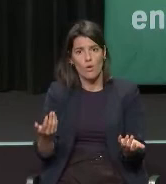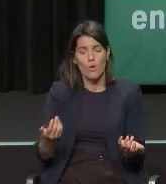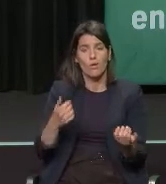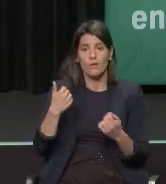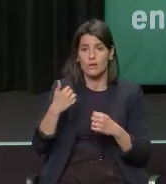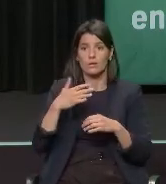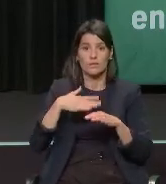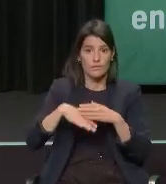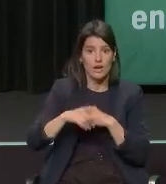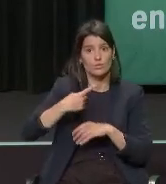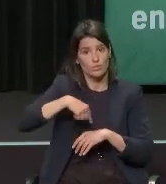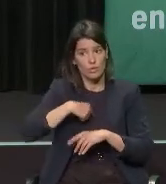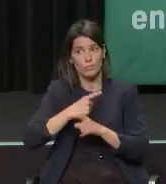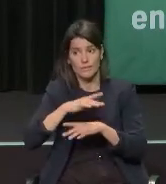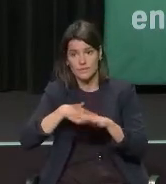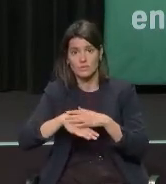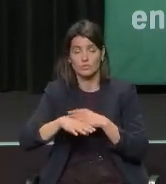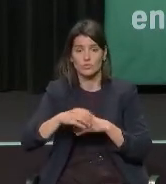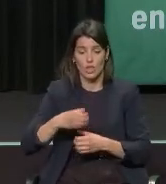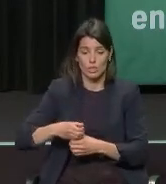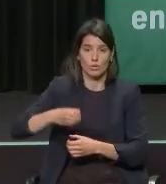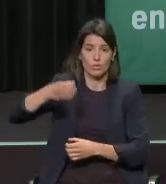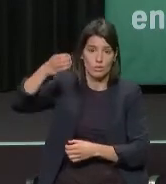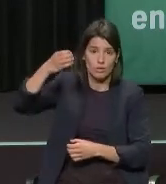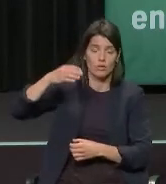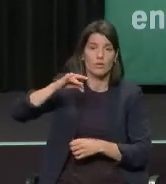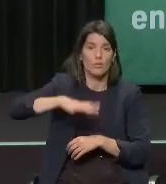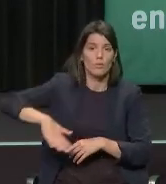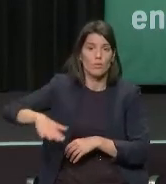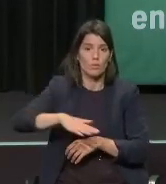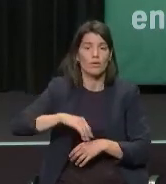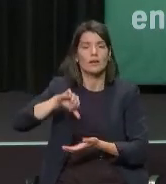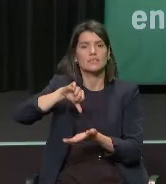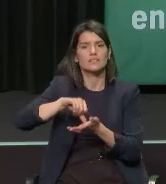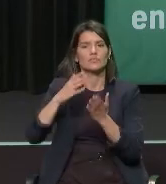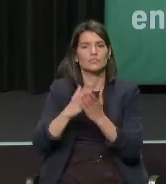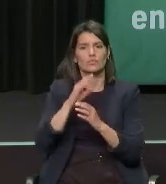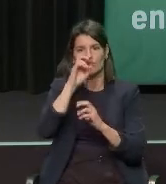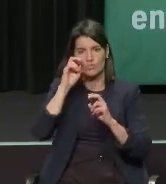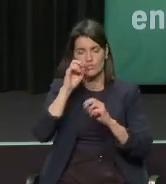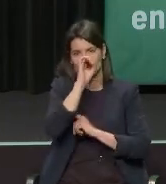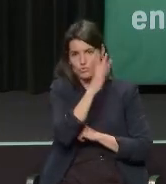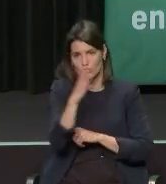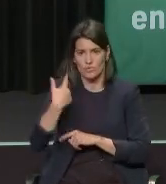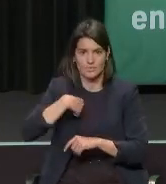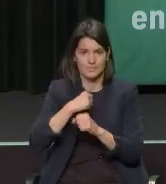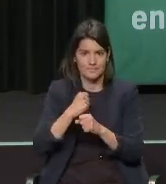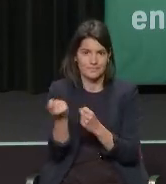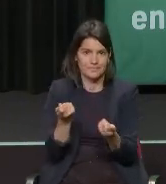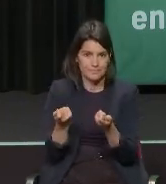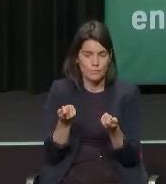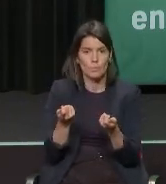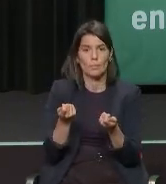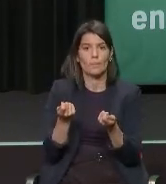e nós fazemos na torre local, aqui o Centro de Estudos Florestais com que trabalhamos e que